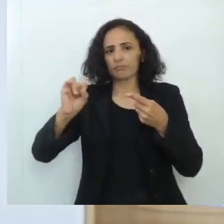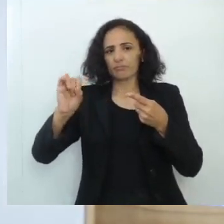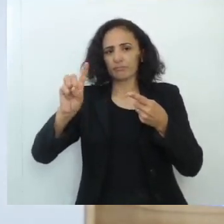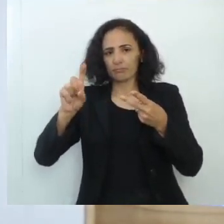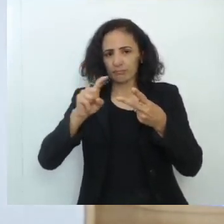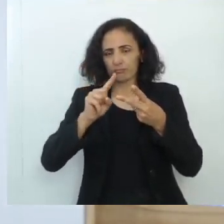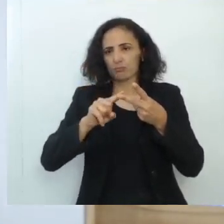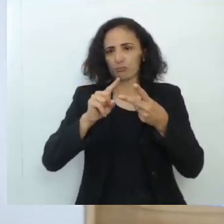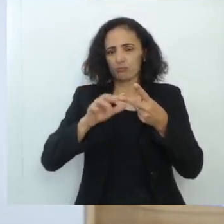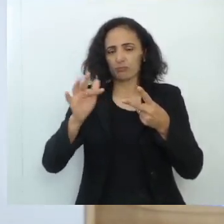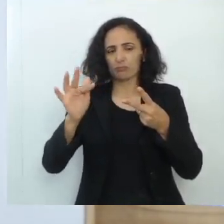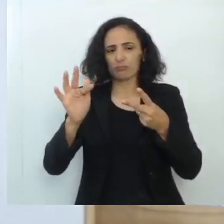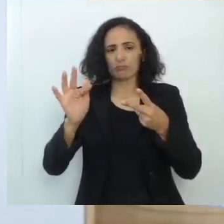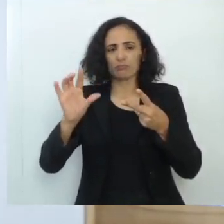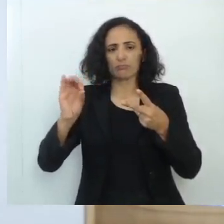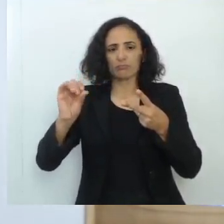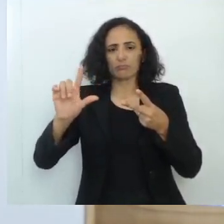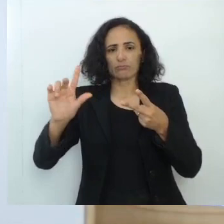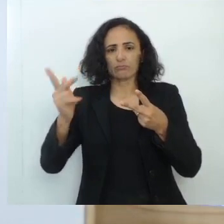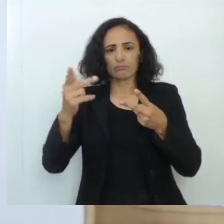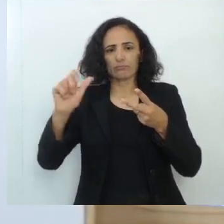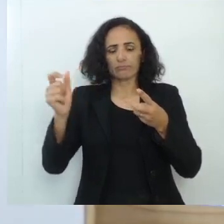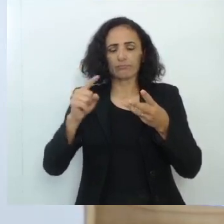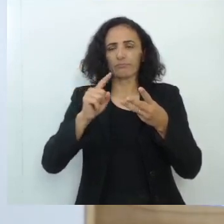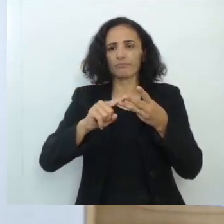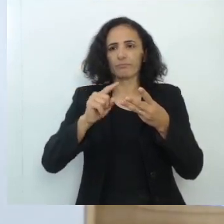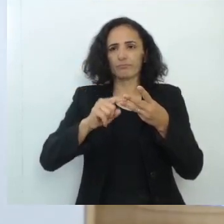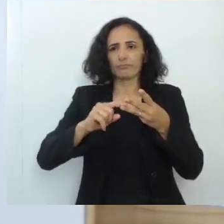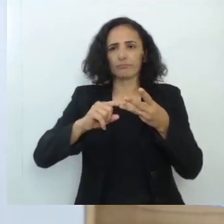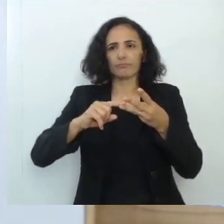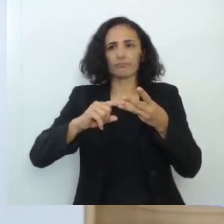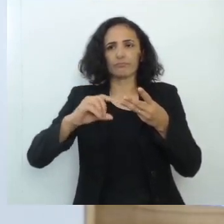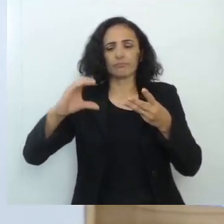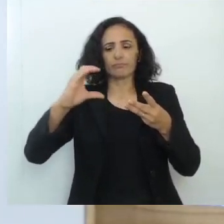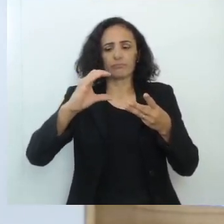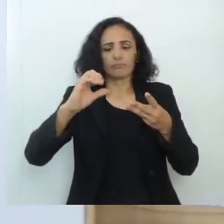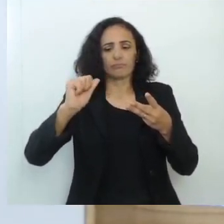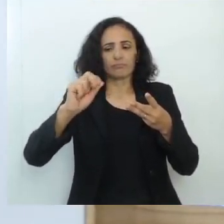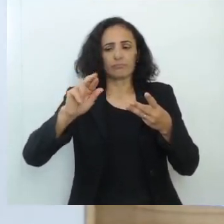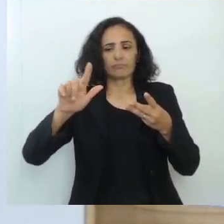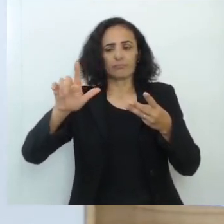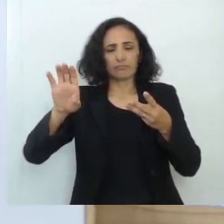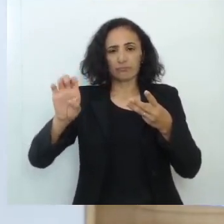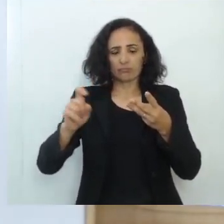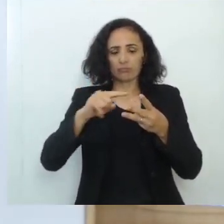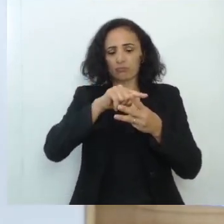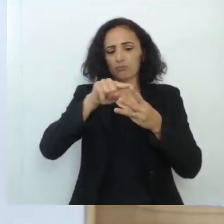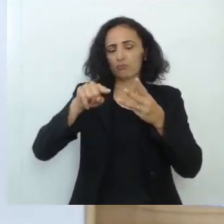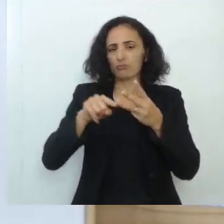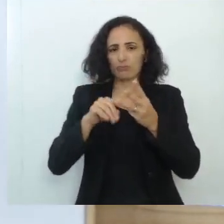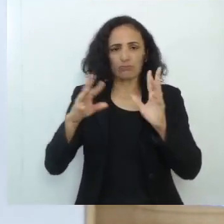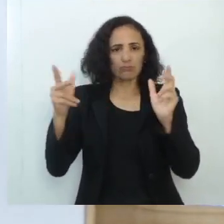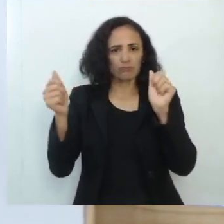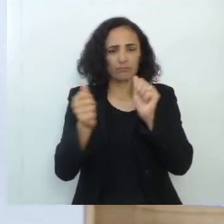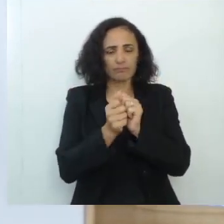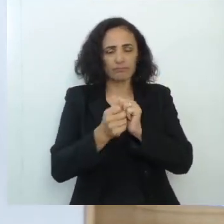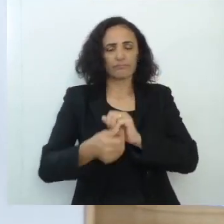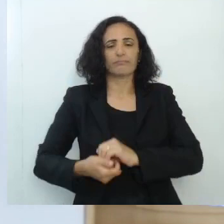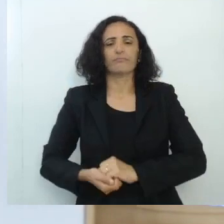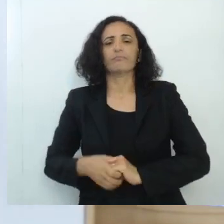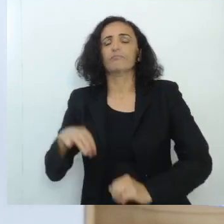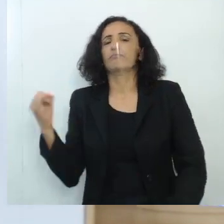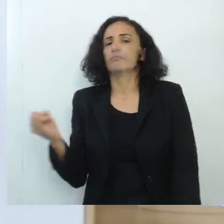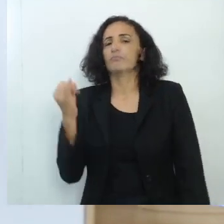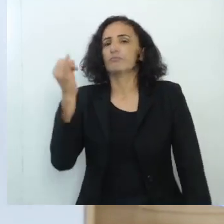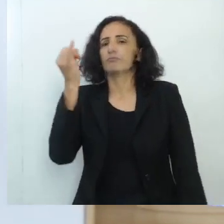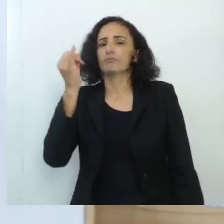tem folha. Já tem raiz, já tem caule e tem folha. Não pode esquecer disso, tá? E outro detalhe importante. Além de